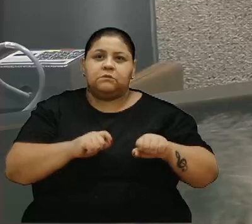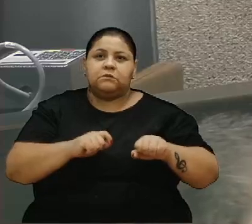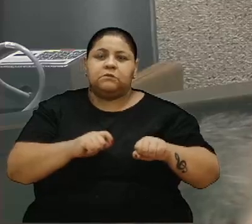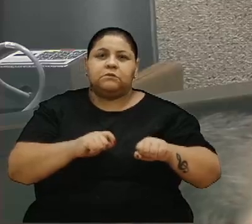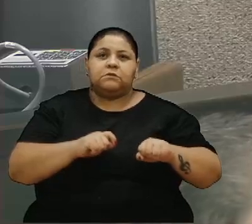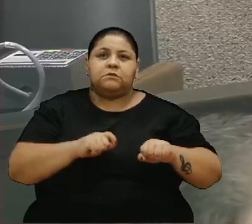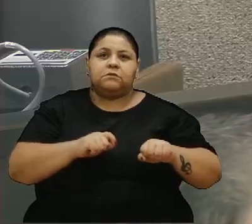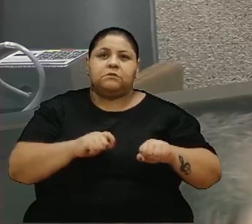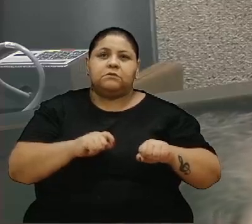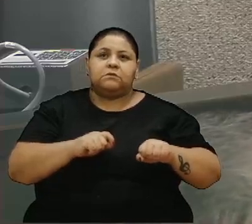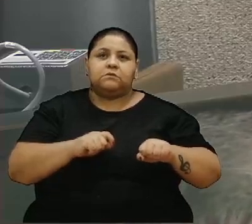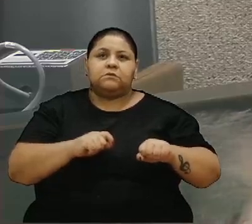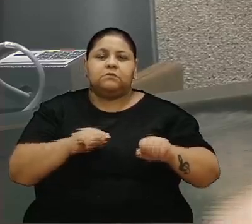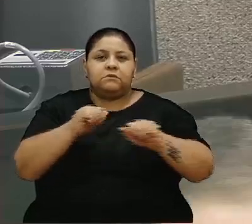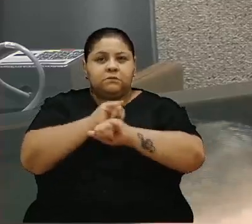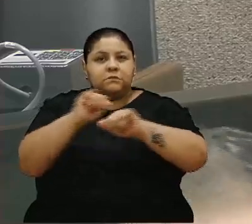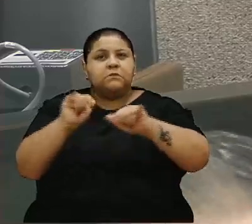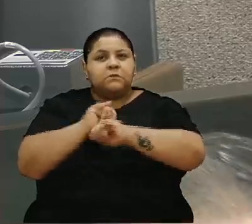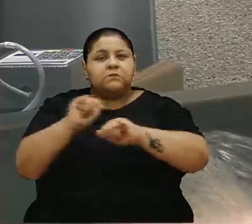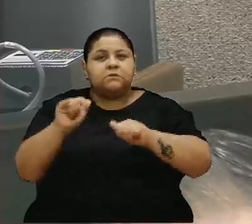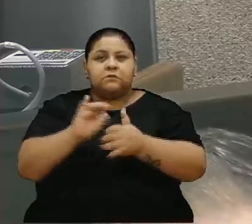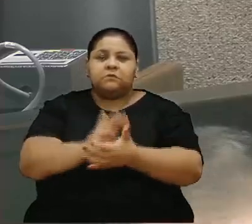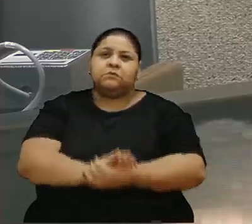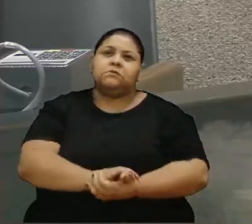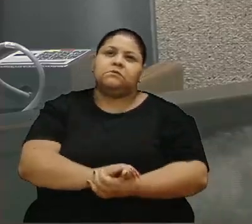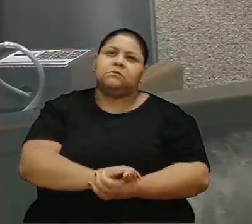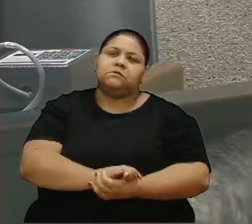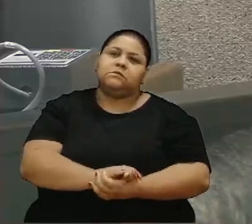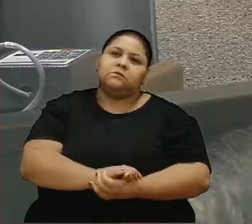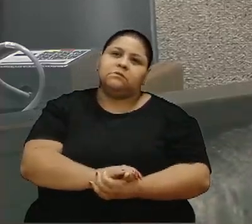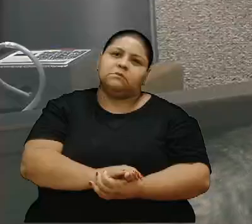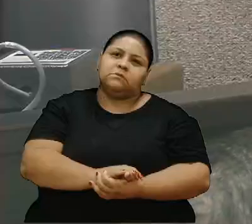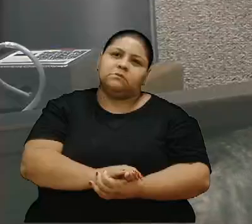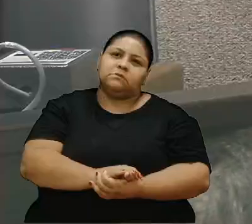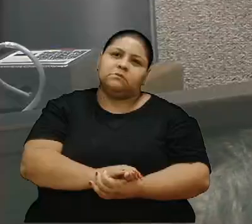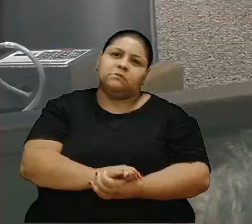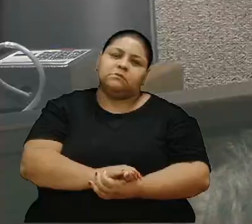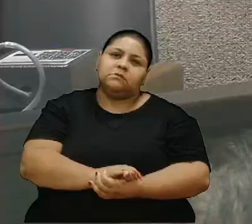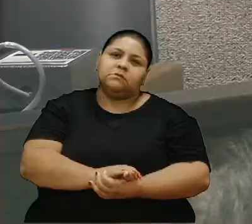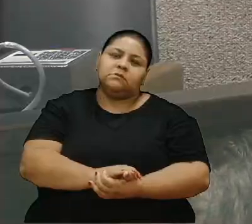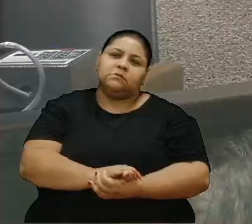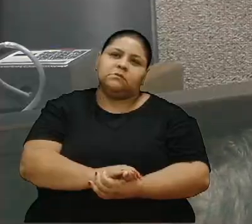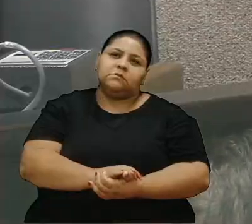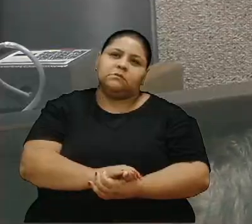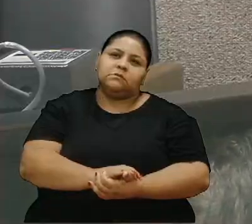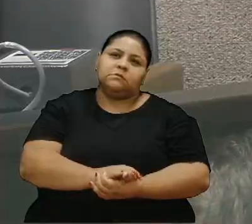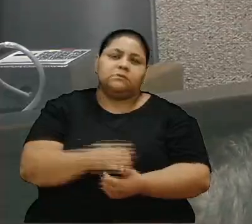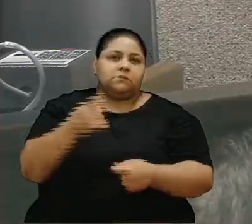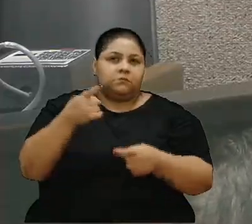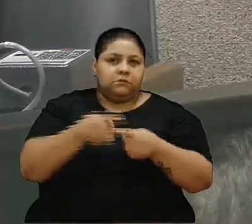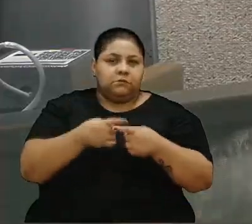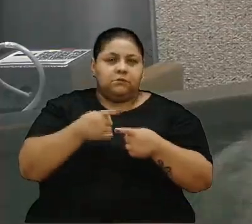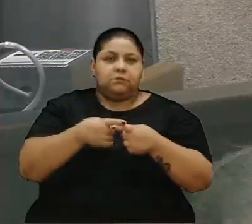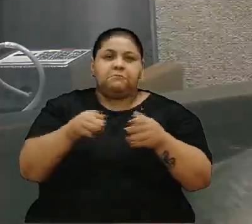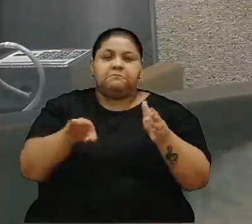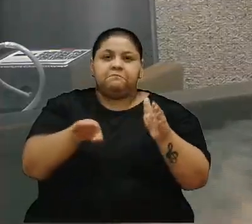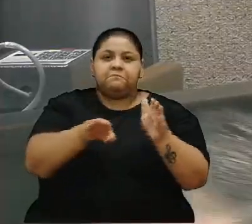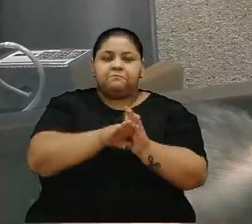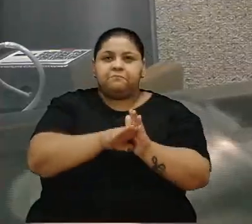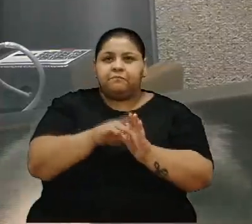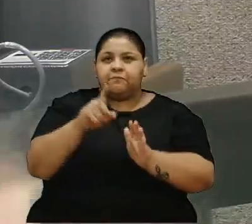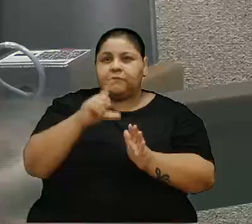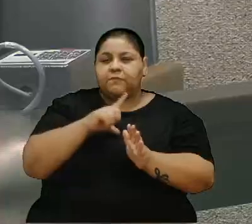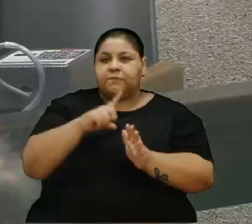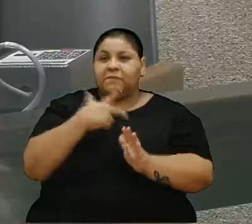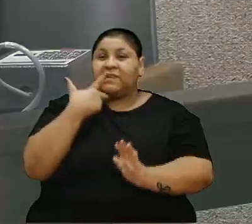presidente, dessas informações. Porque, além de a gente chegar lá e não ter o